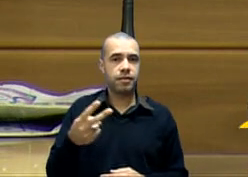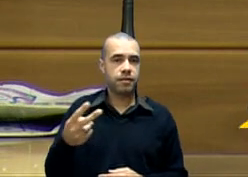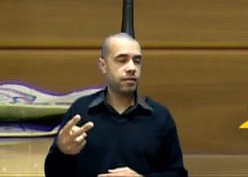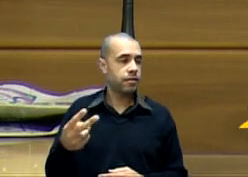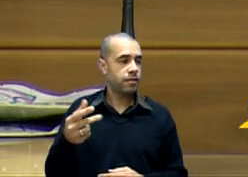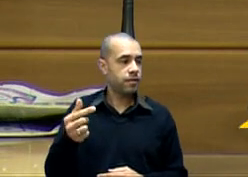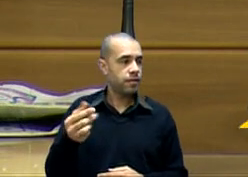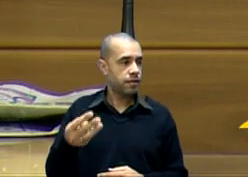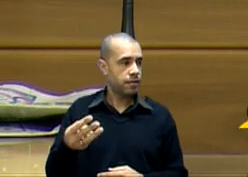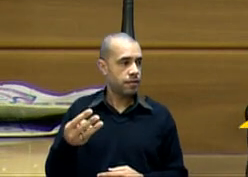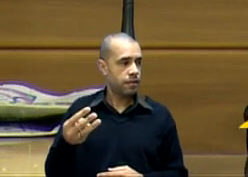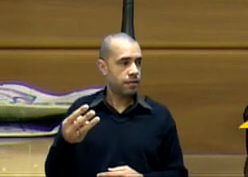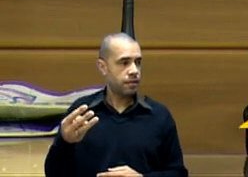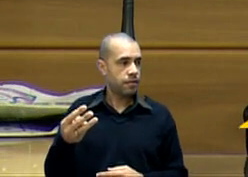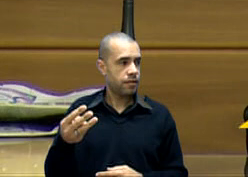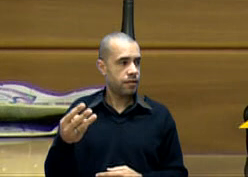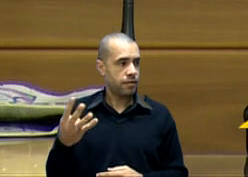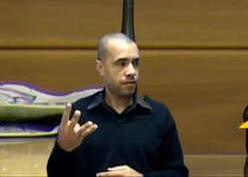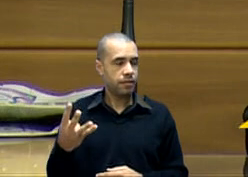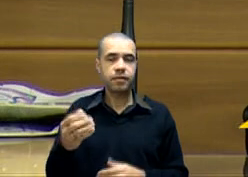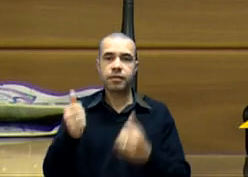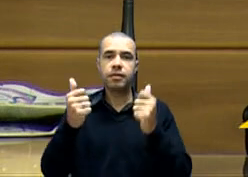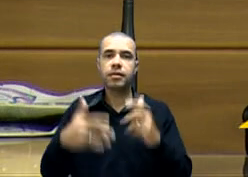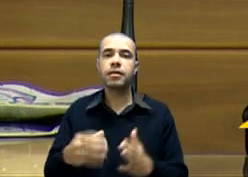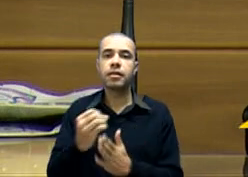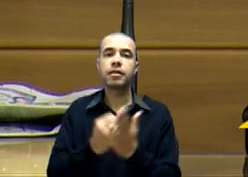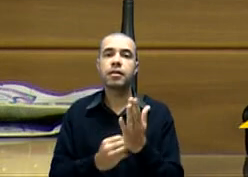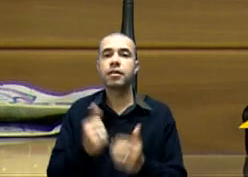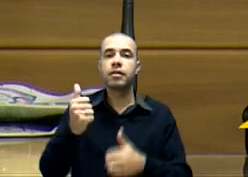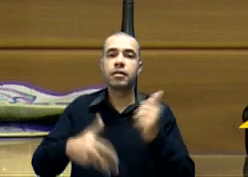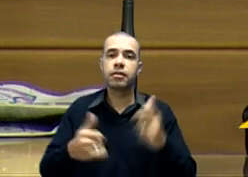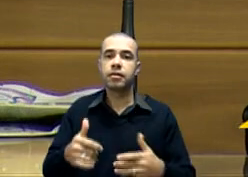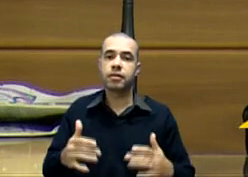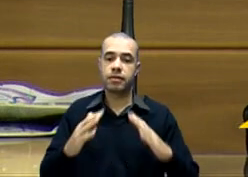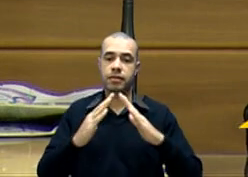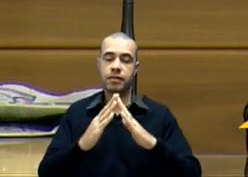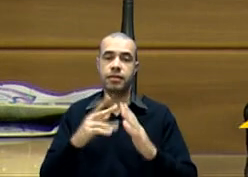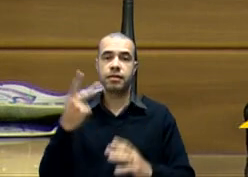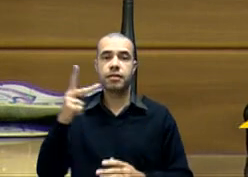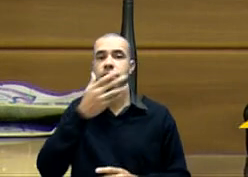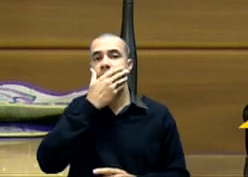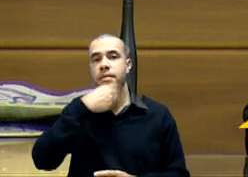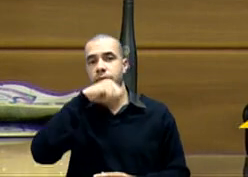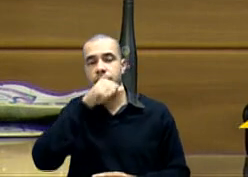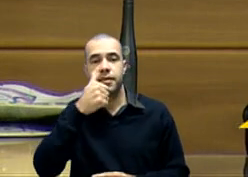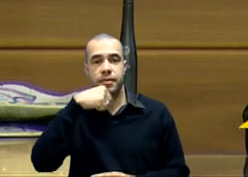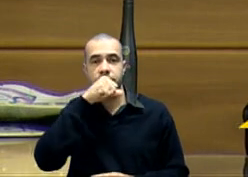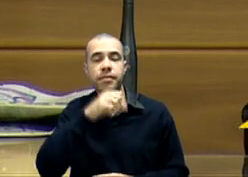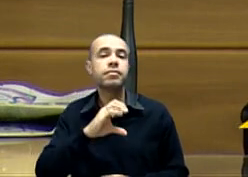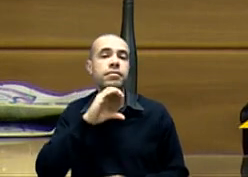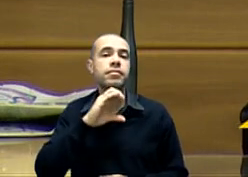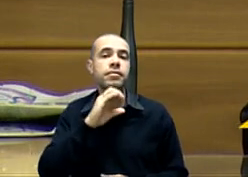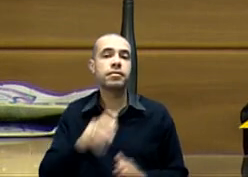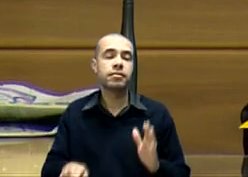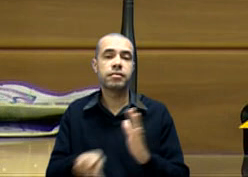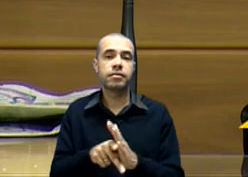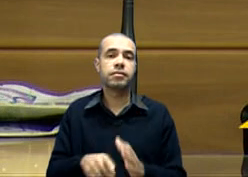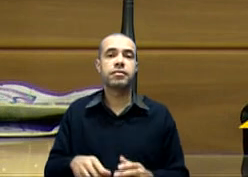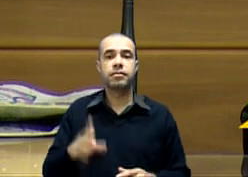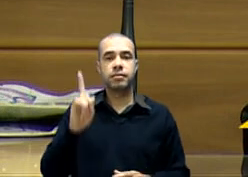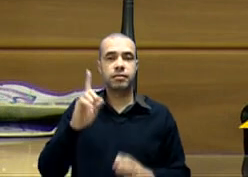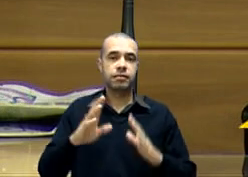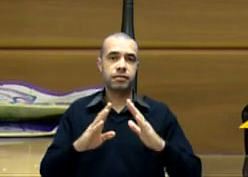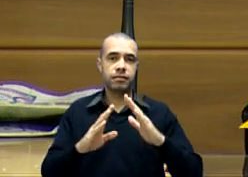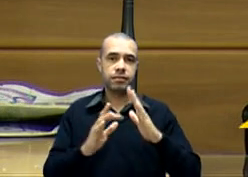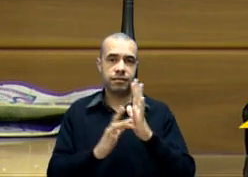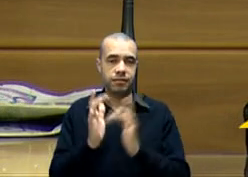2237/2243/2019, ofício das entidades Integrar, Proex, OPAI, Casa das Mães das Crianças Sorocaba, Creche Menino Jesus, Lá Espírita Ivan